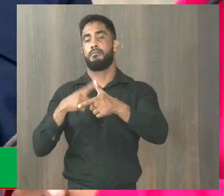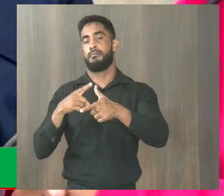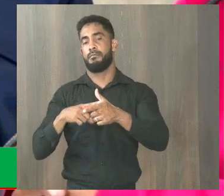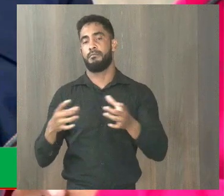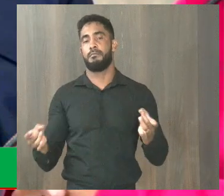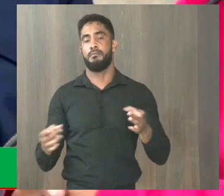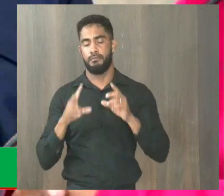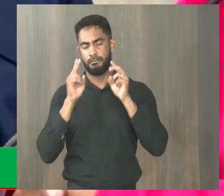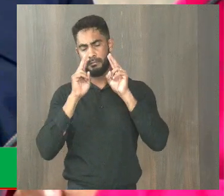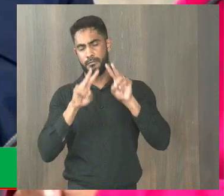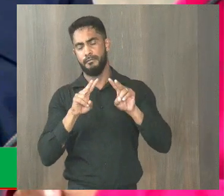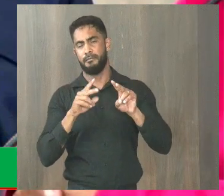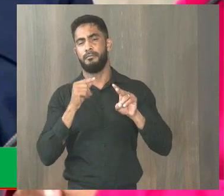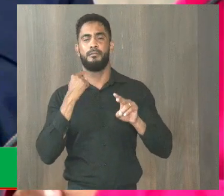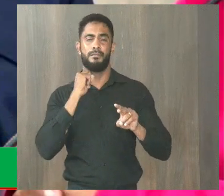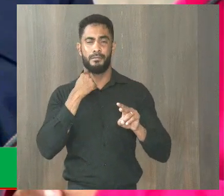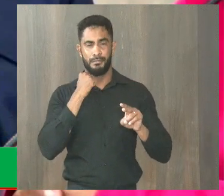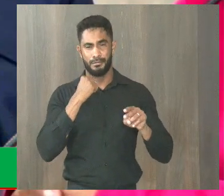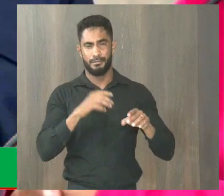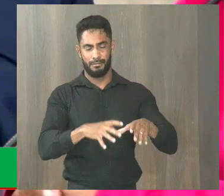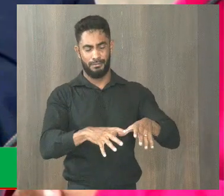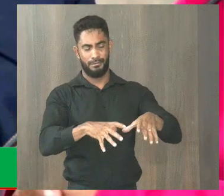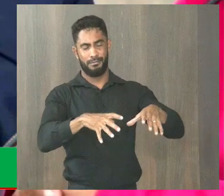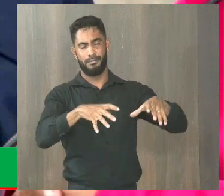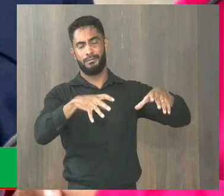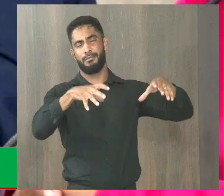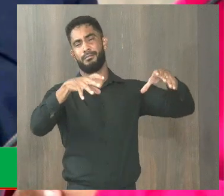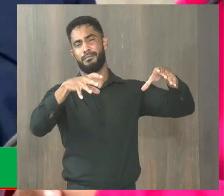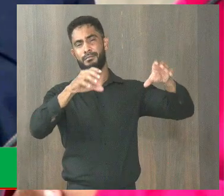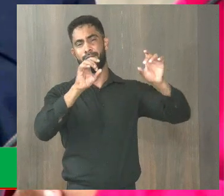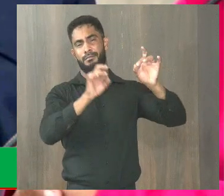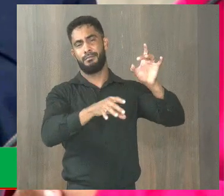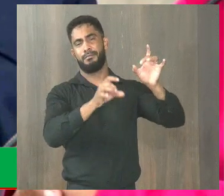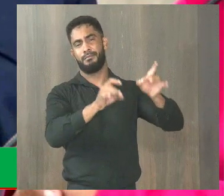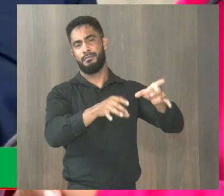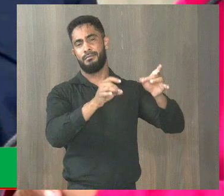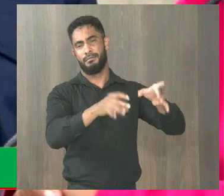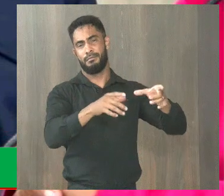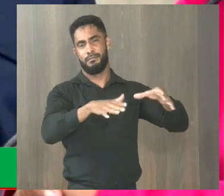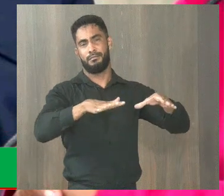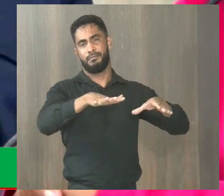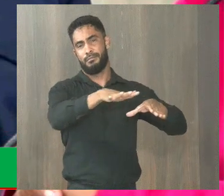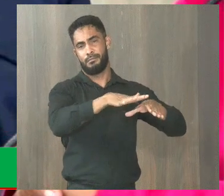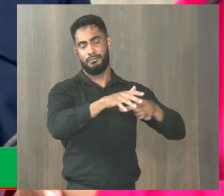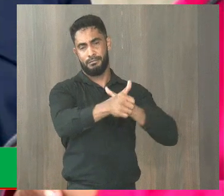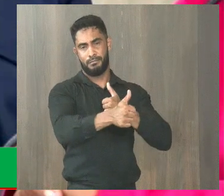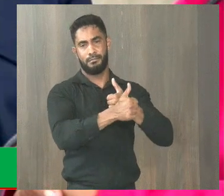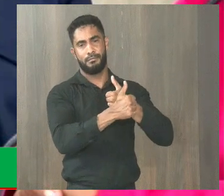passei lá, eu vi lá um monte de saco, sacola, tudo jogado no canto, naquele loteamento lá